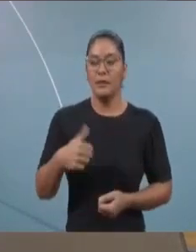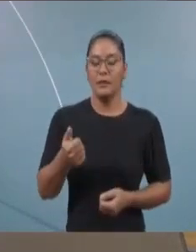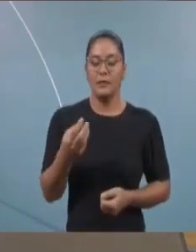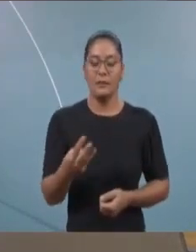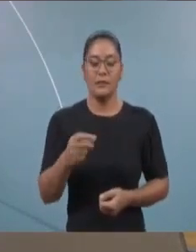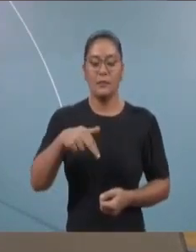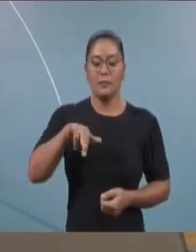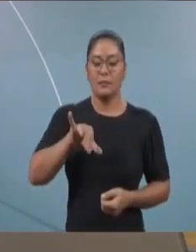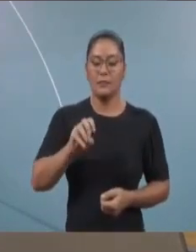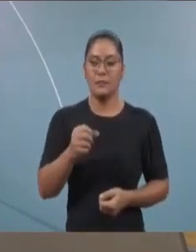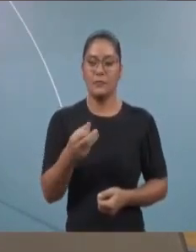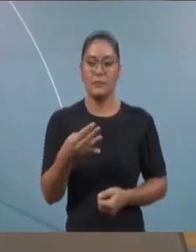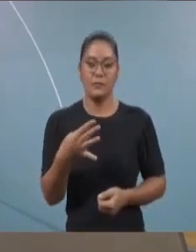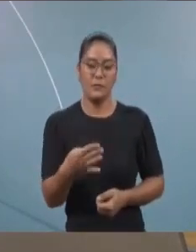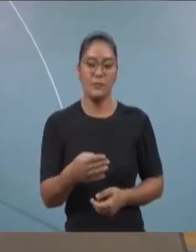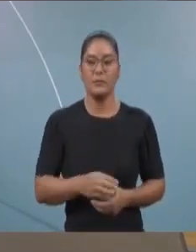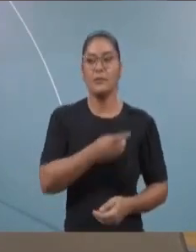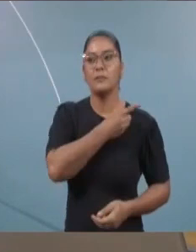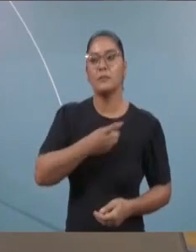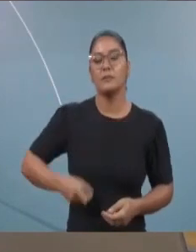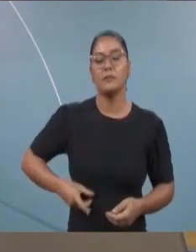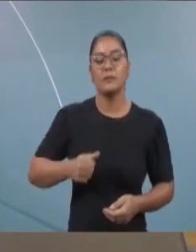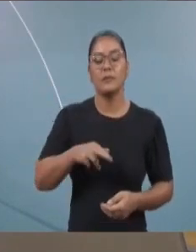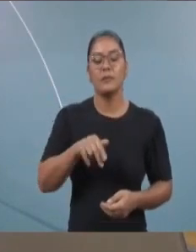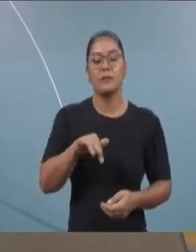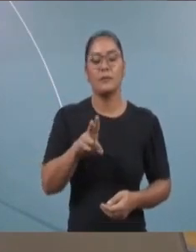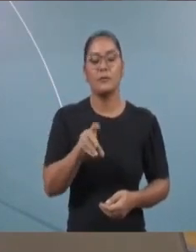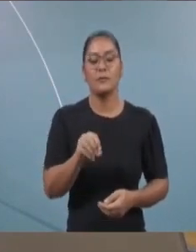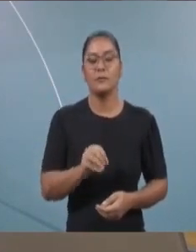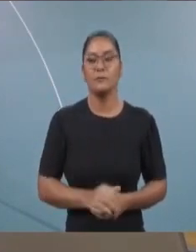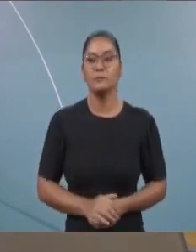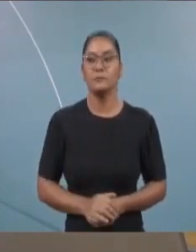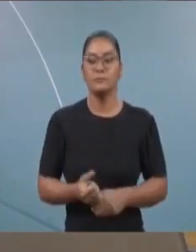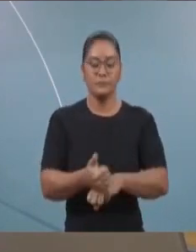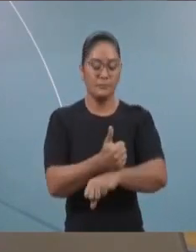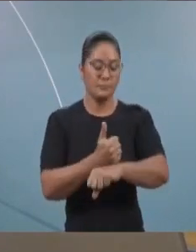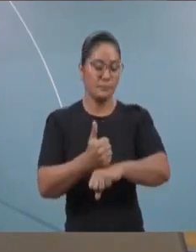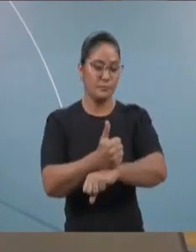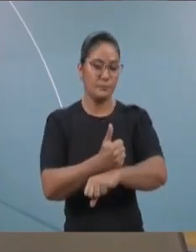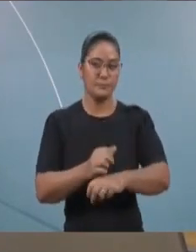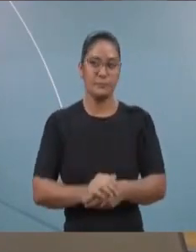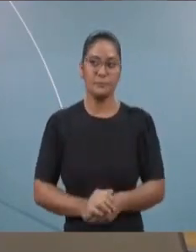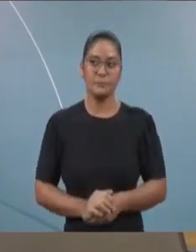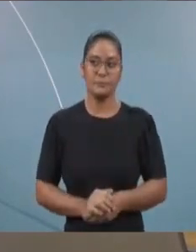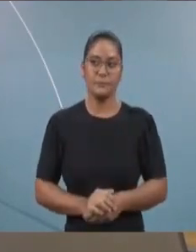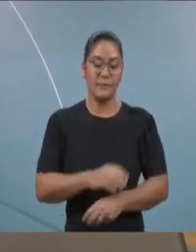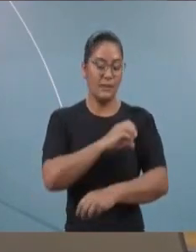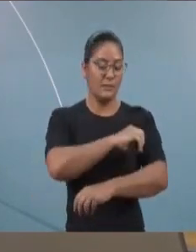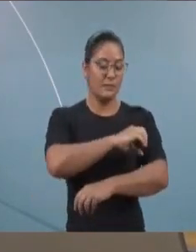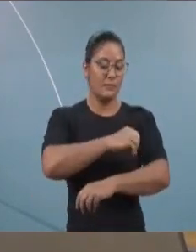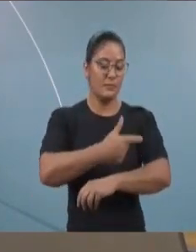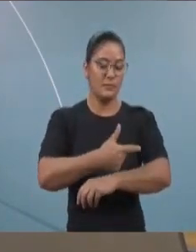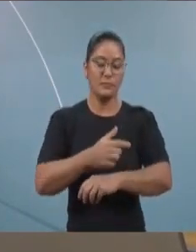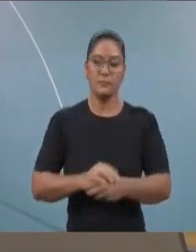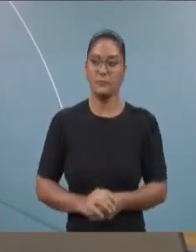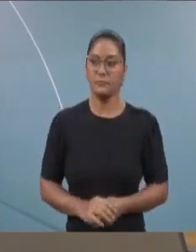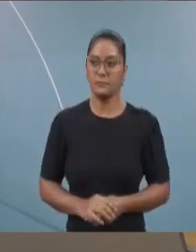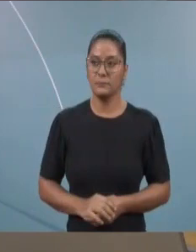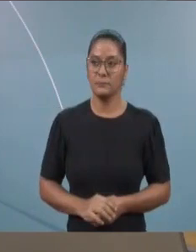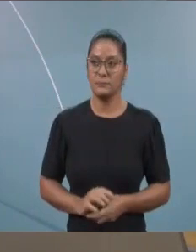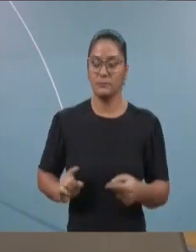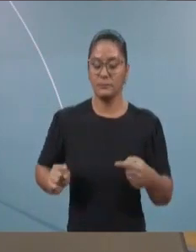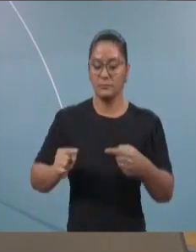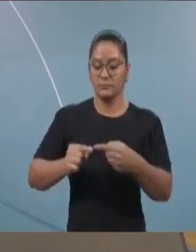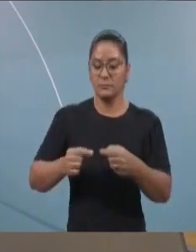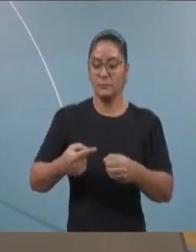Março de 2024 requerimento do deputado Dr cinaldo solicitando a recuperação da rodovia 002 no trecho que liga